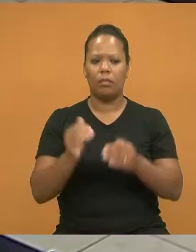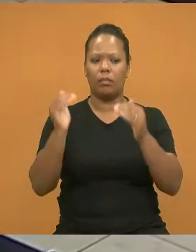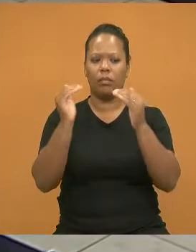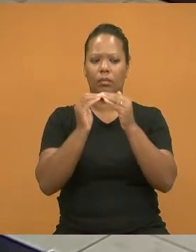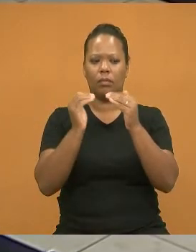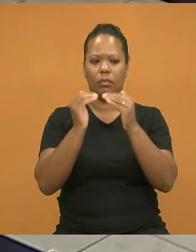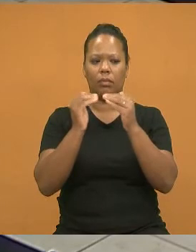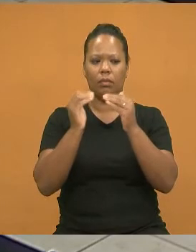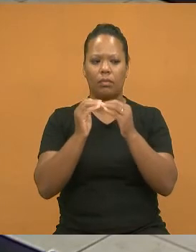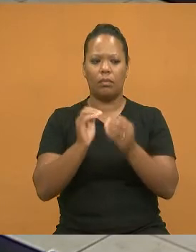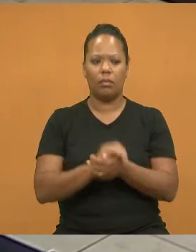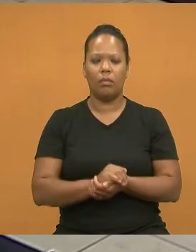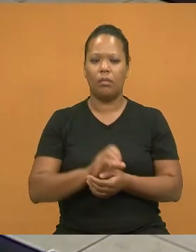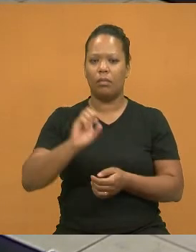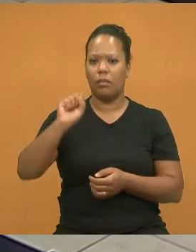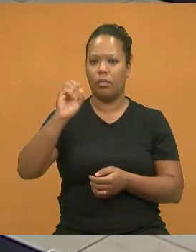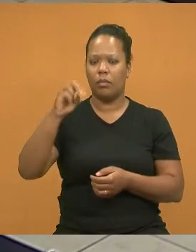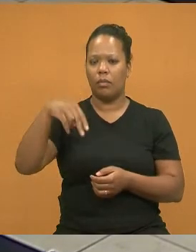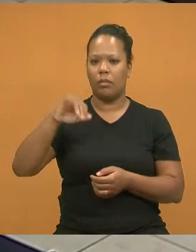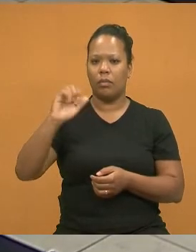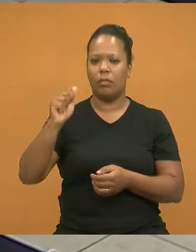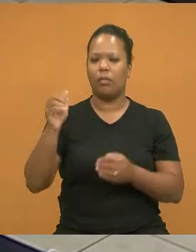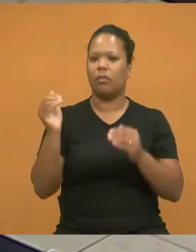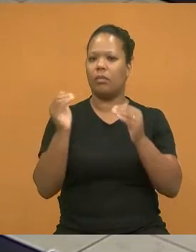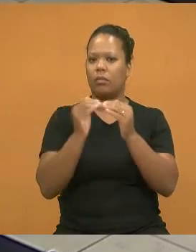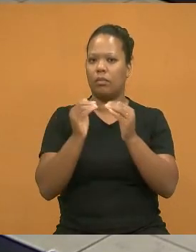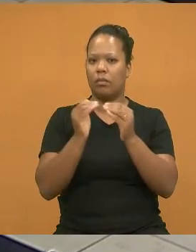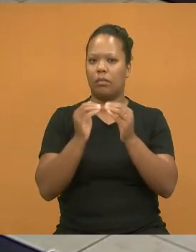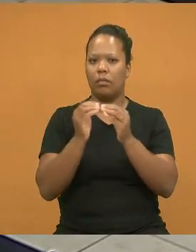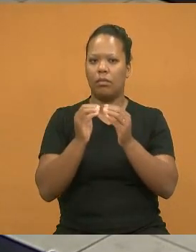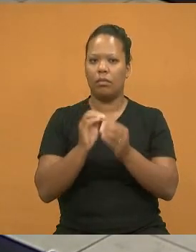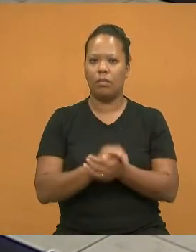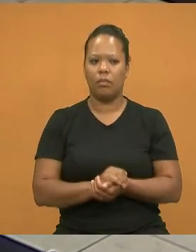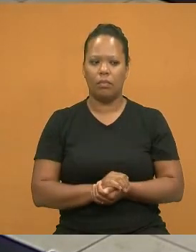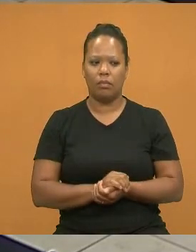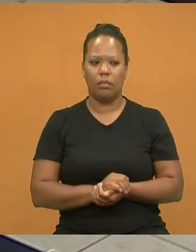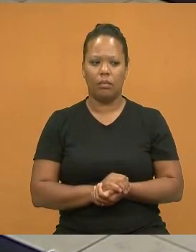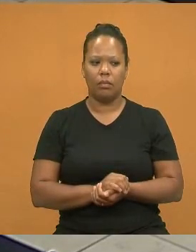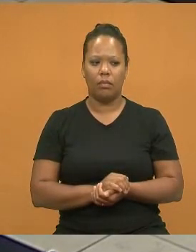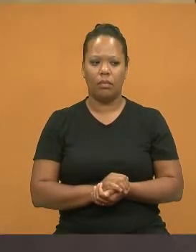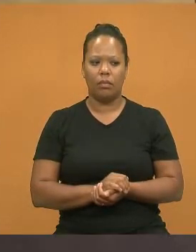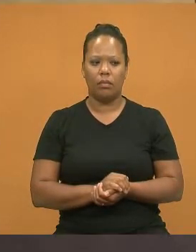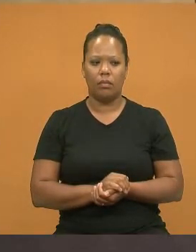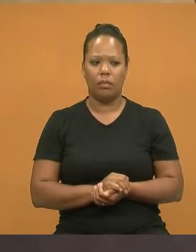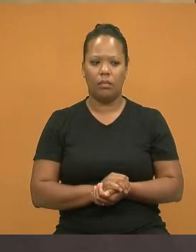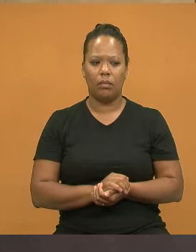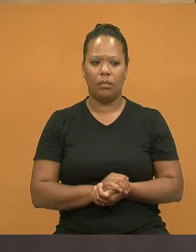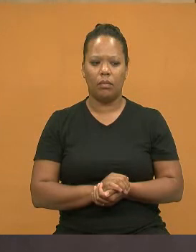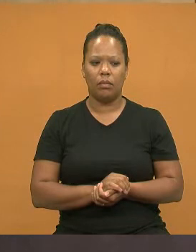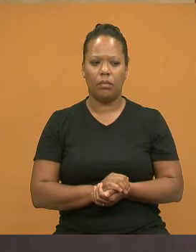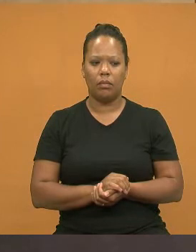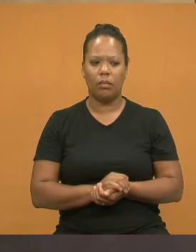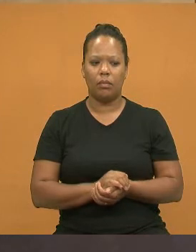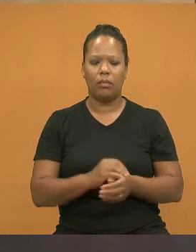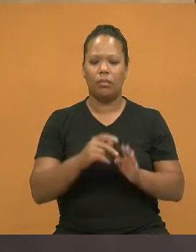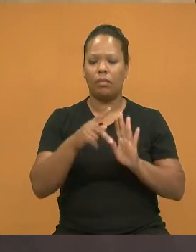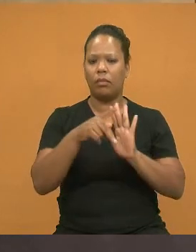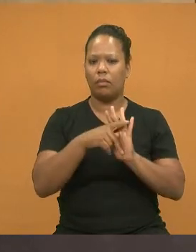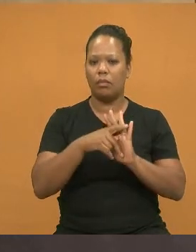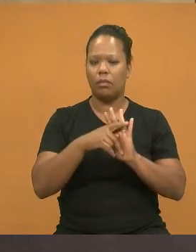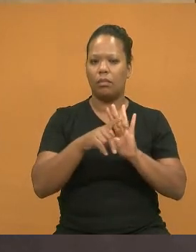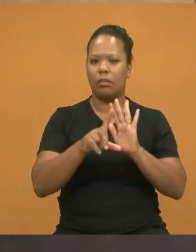favorável. Projeto de lei do Legislativo